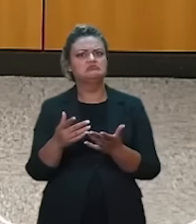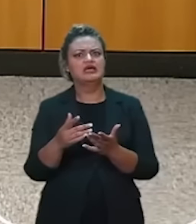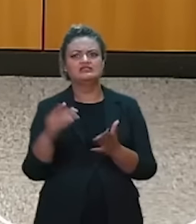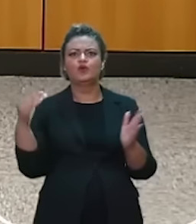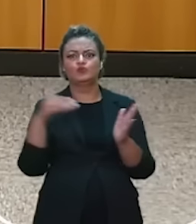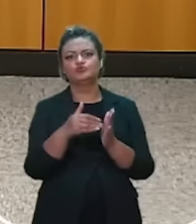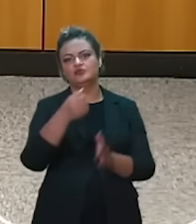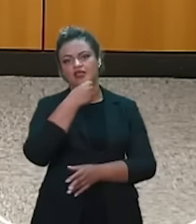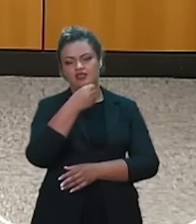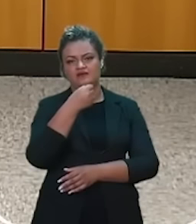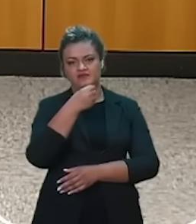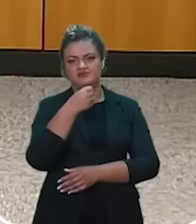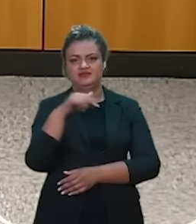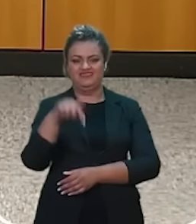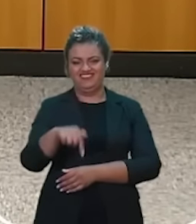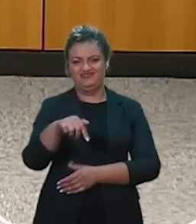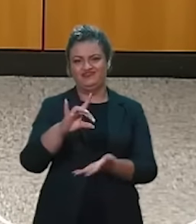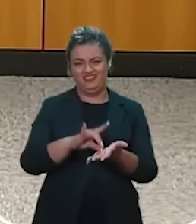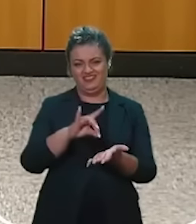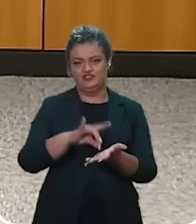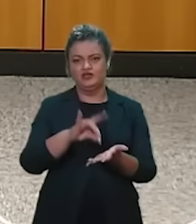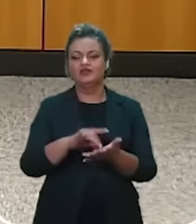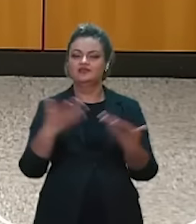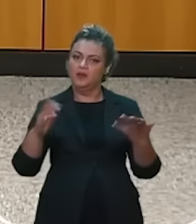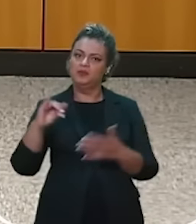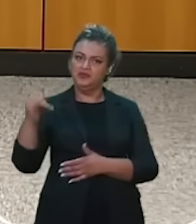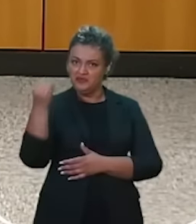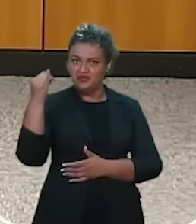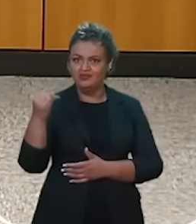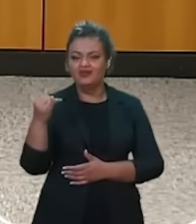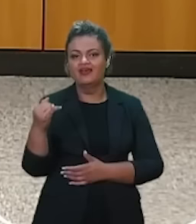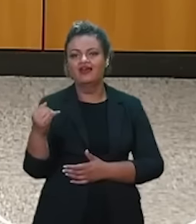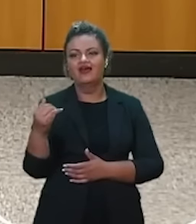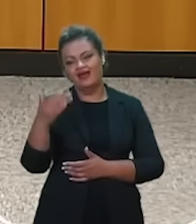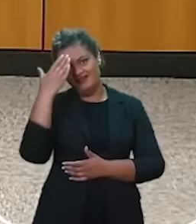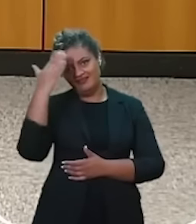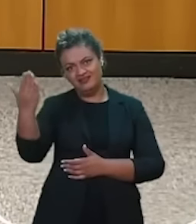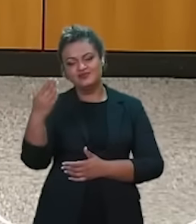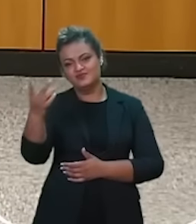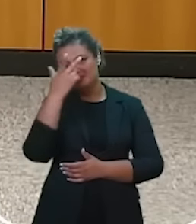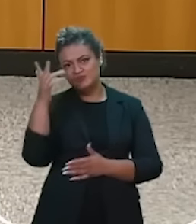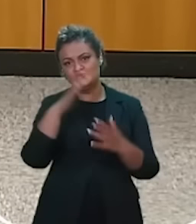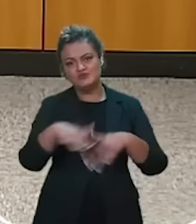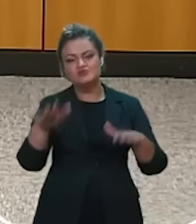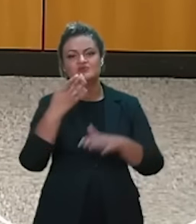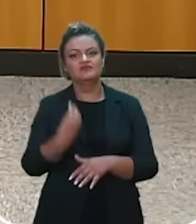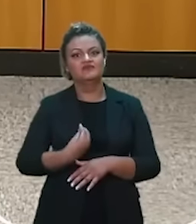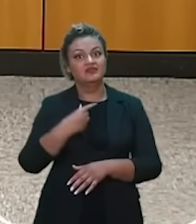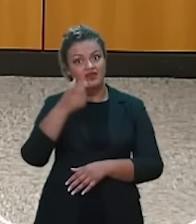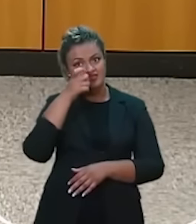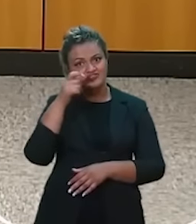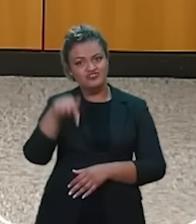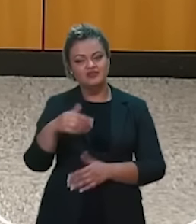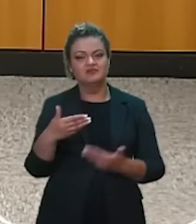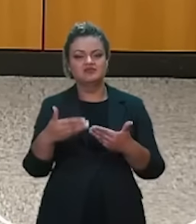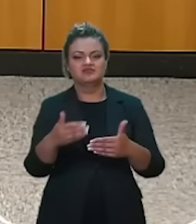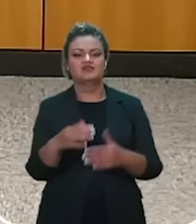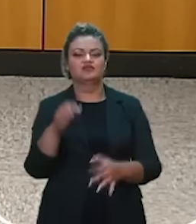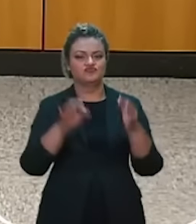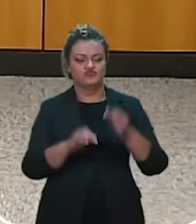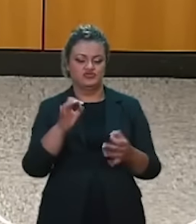entrevista coletiva de verdade eu quero portanto aproveitar eh para agradecer a todos vocês que acompanham o Ministério da Justiça